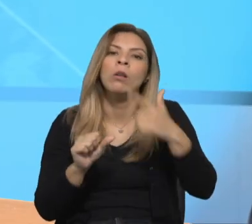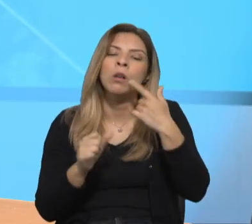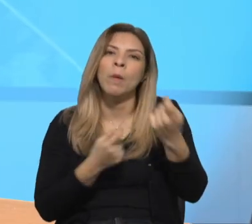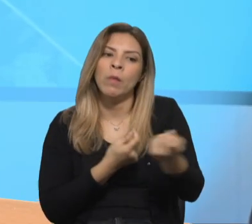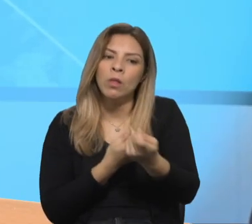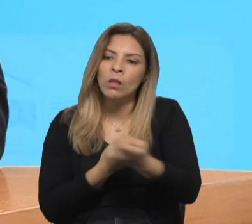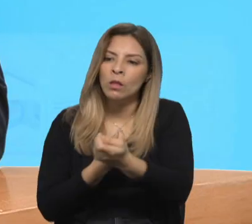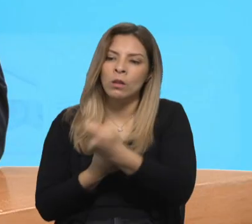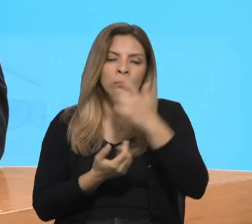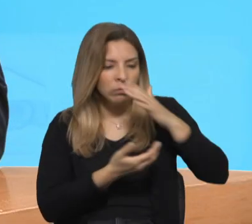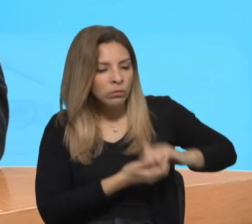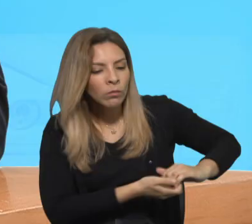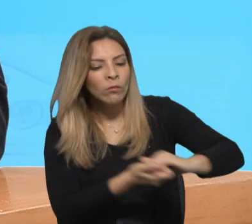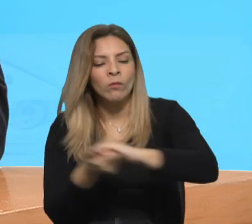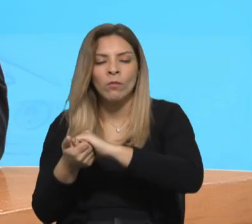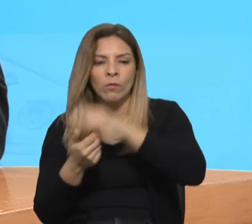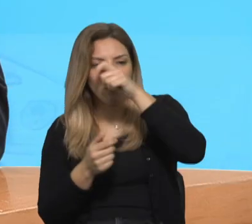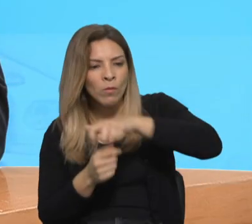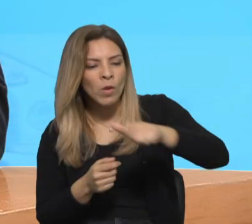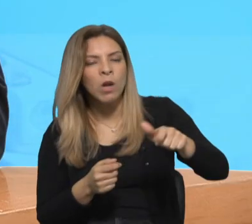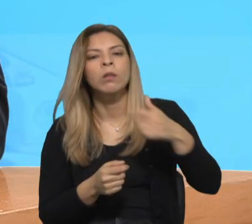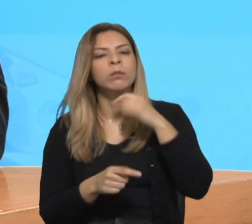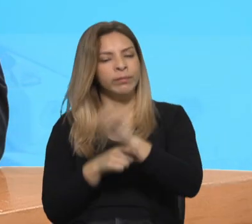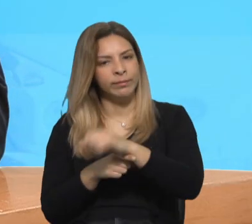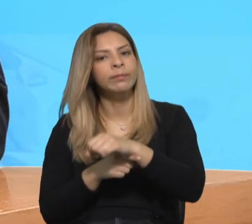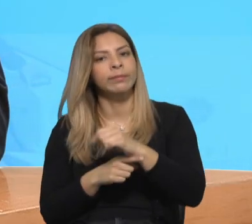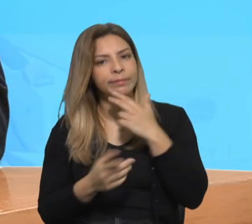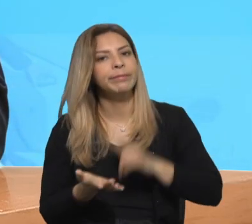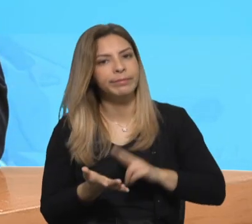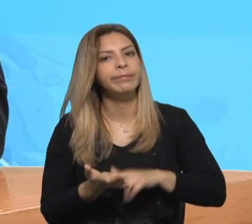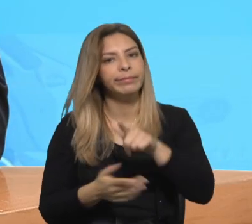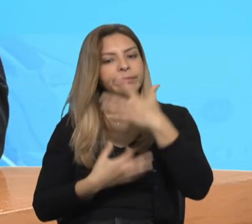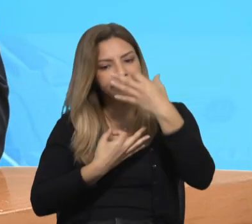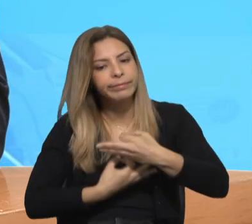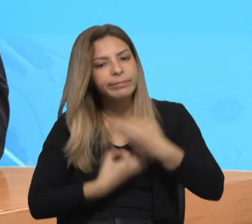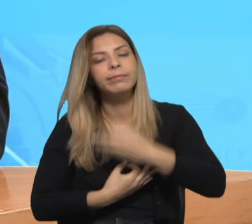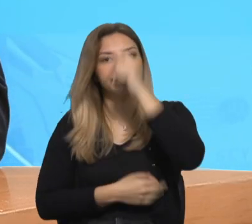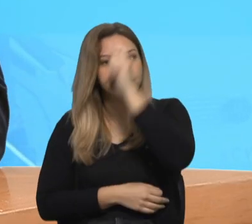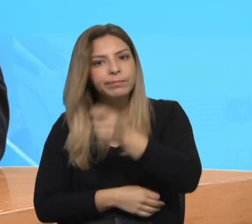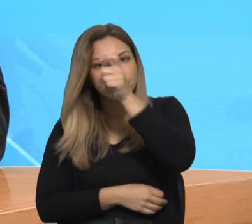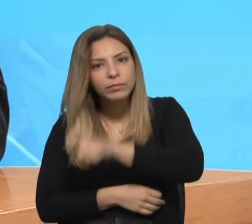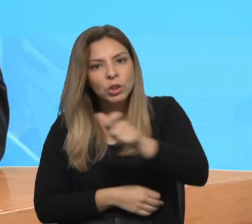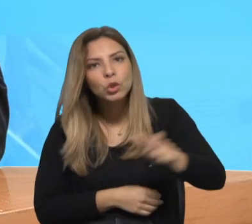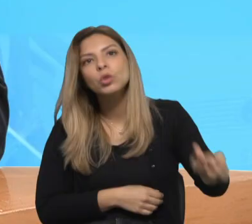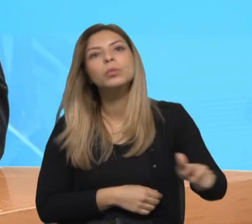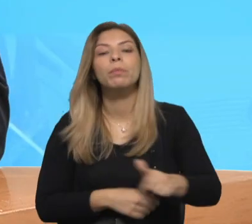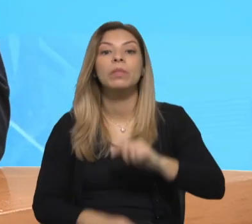causas, causas operárias. Sobretudo a questão da dignidade humana, a questão dos 3